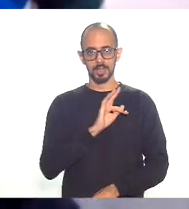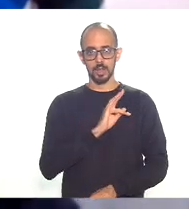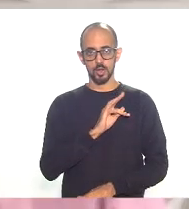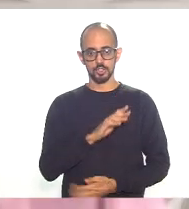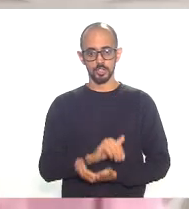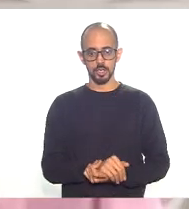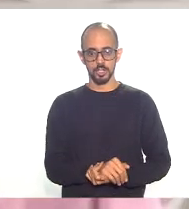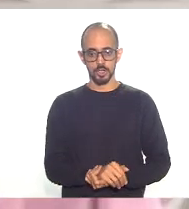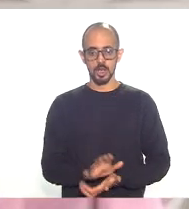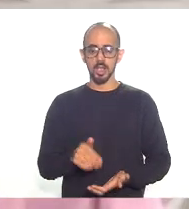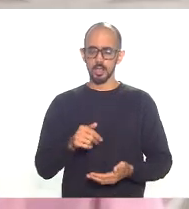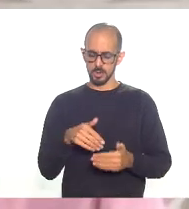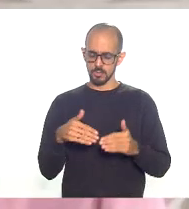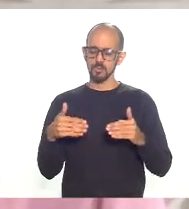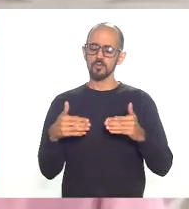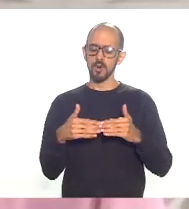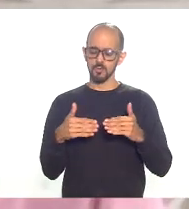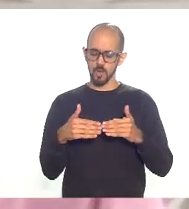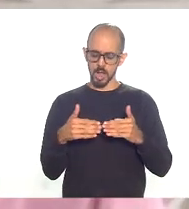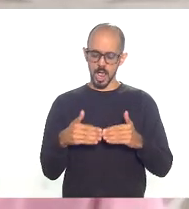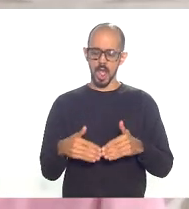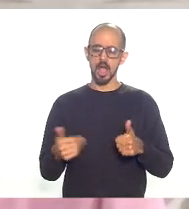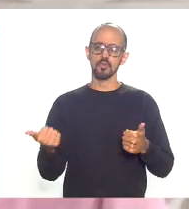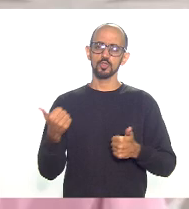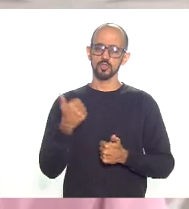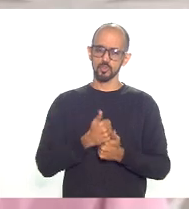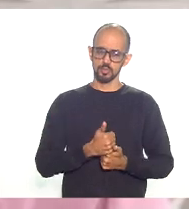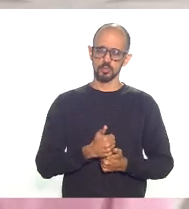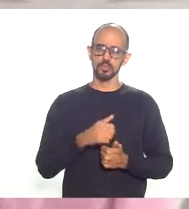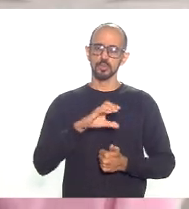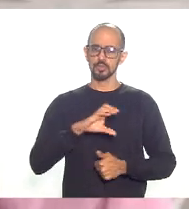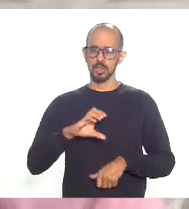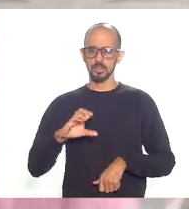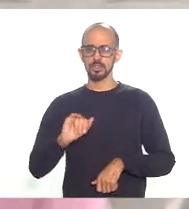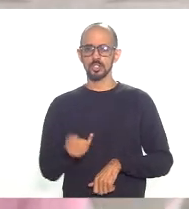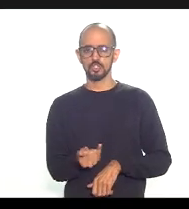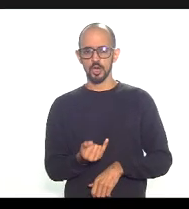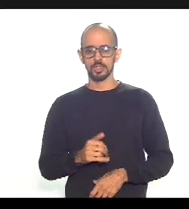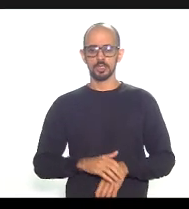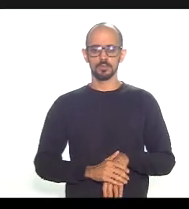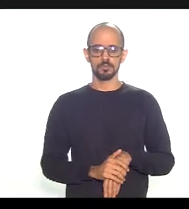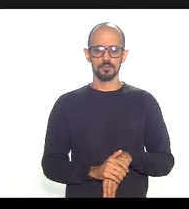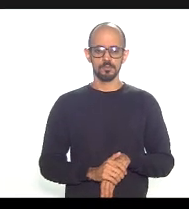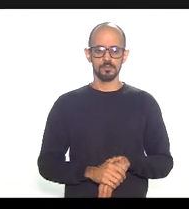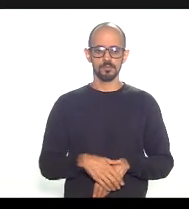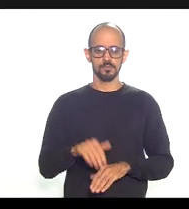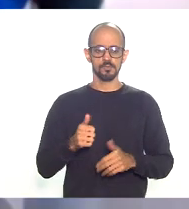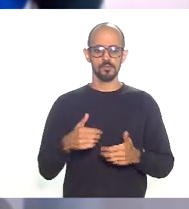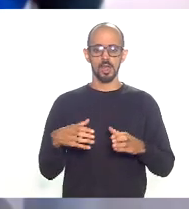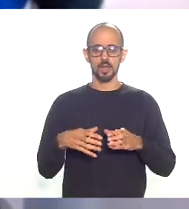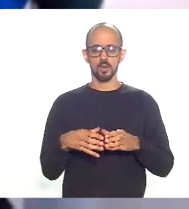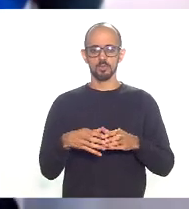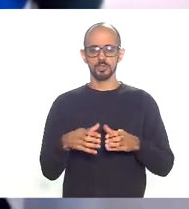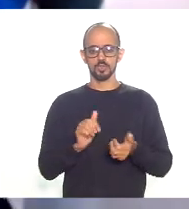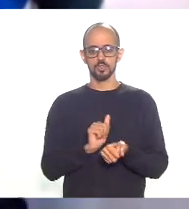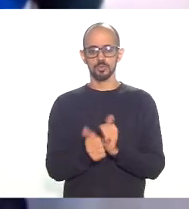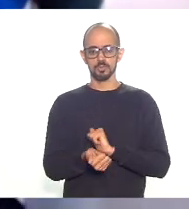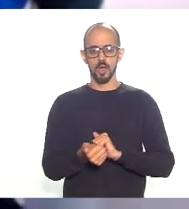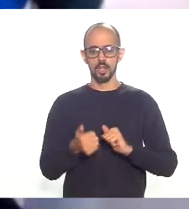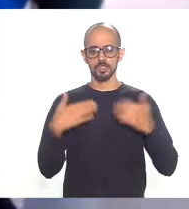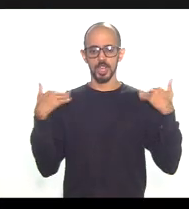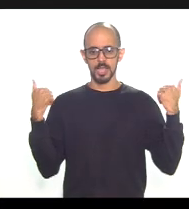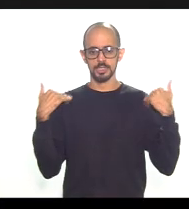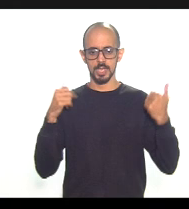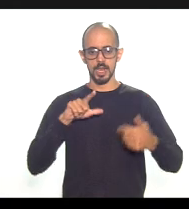Parecer favorável nos termos do substitutivo da CCJ. pela Comissão de Esporte e Lazer, deputado Léo